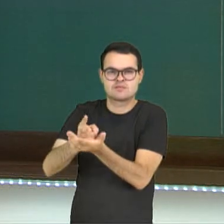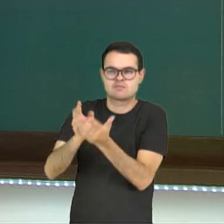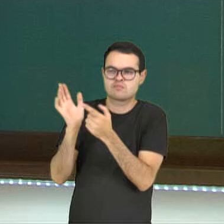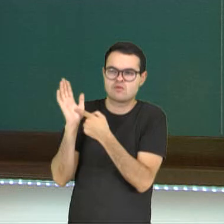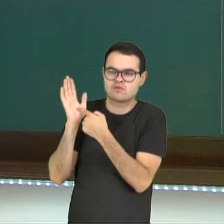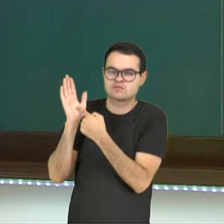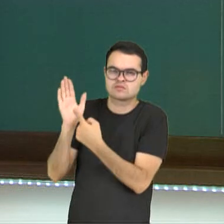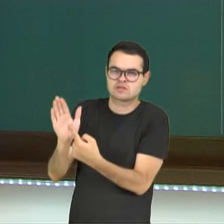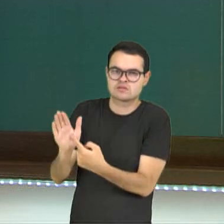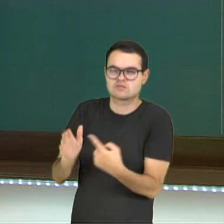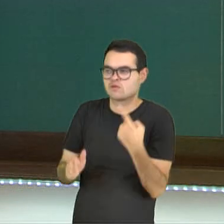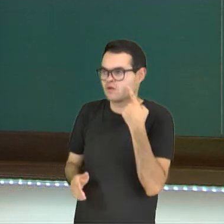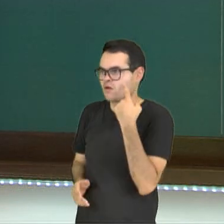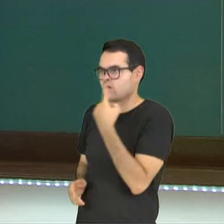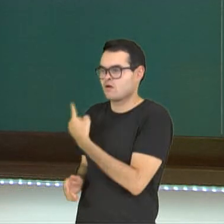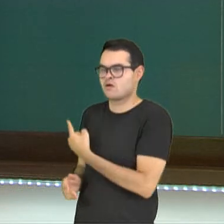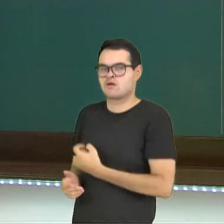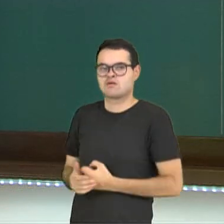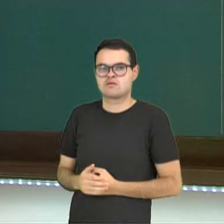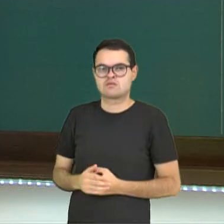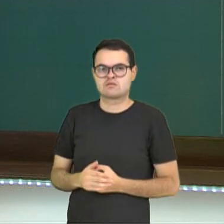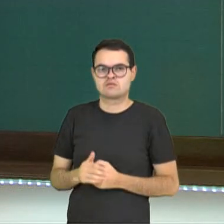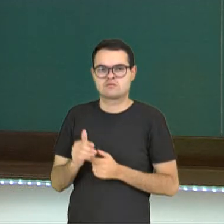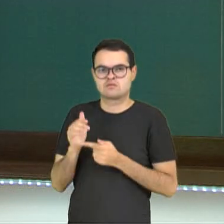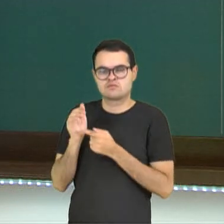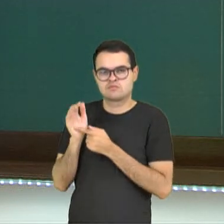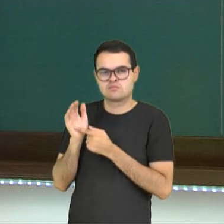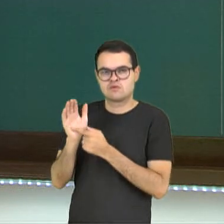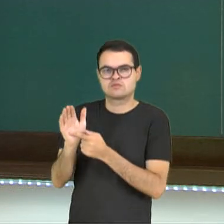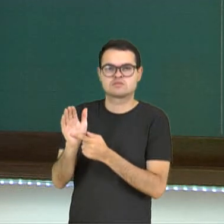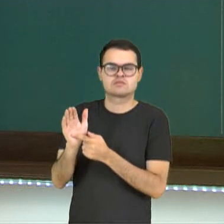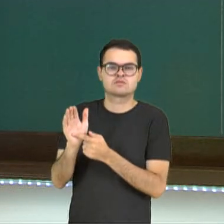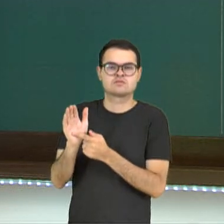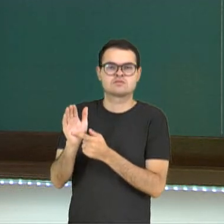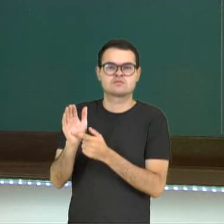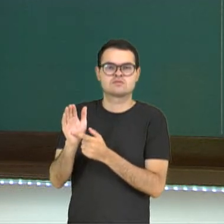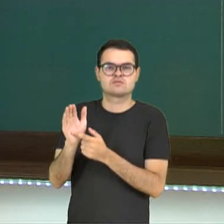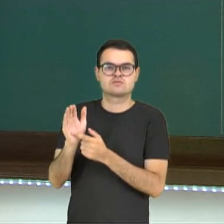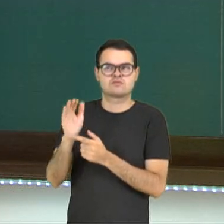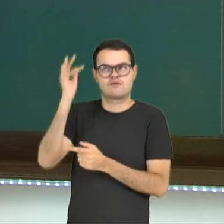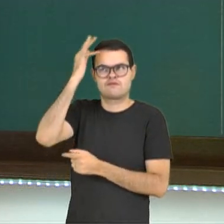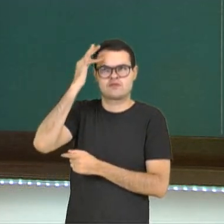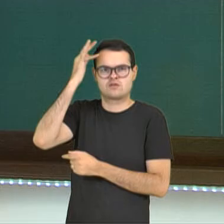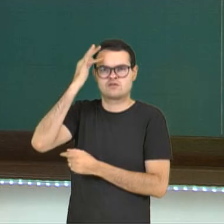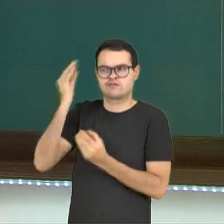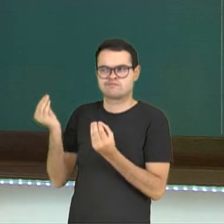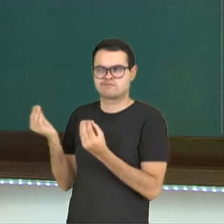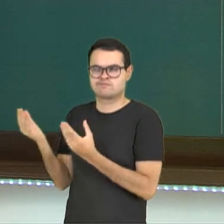mostrando, colocando numa maneira até filosófica em cima.